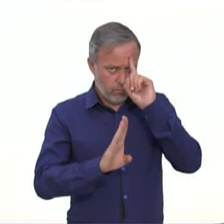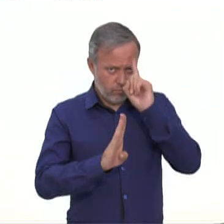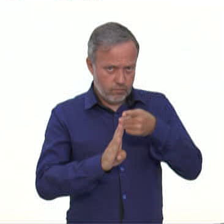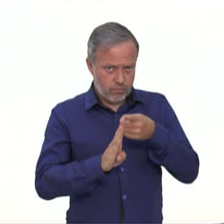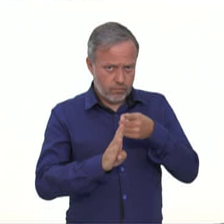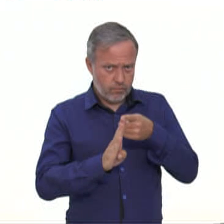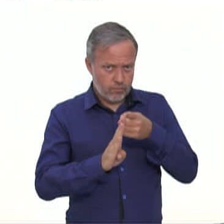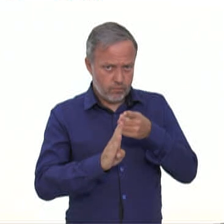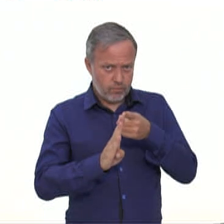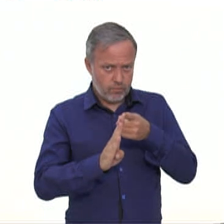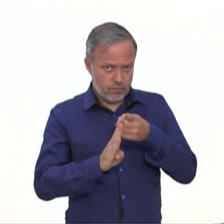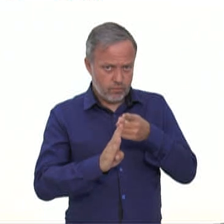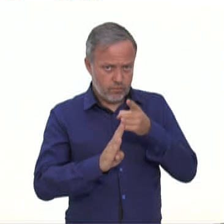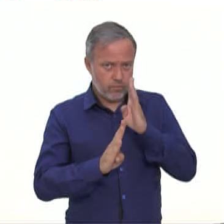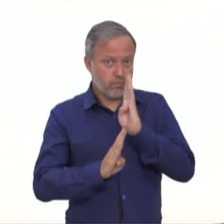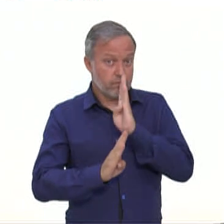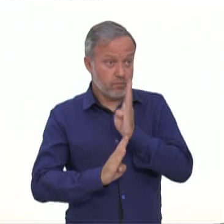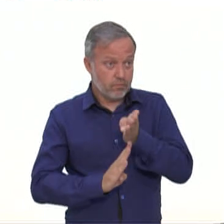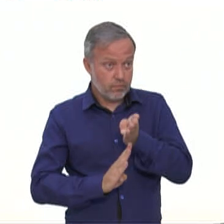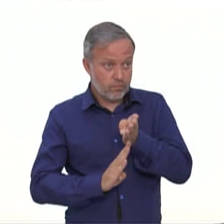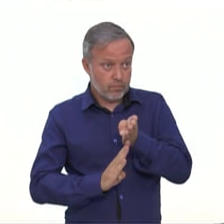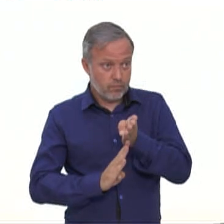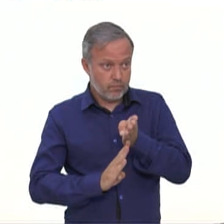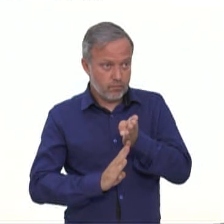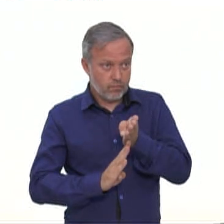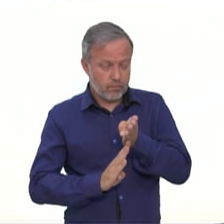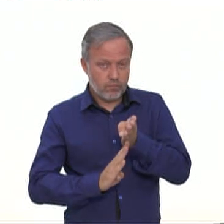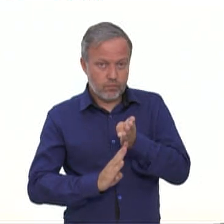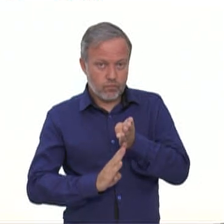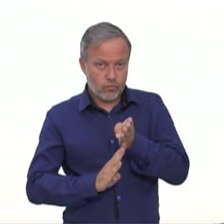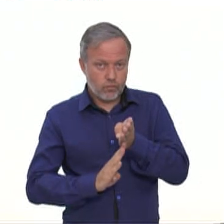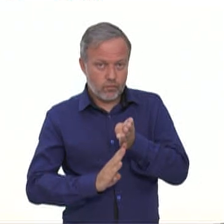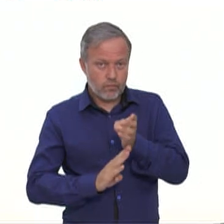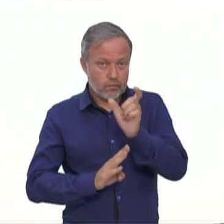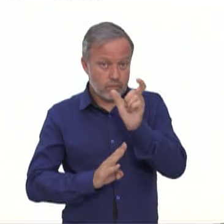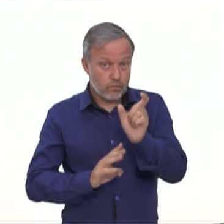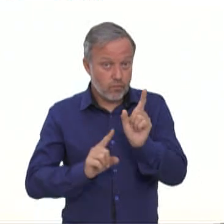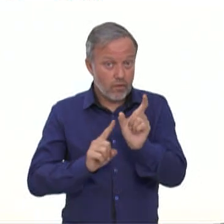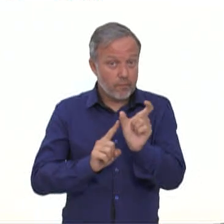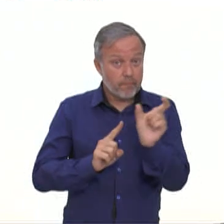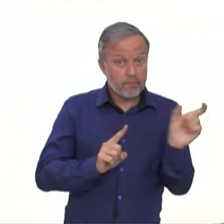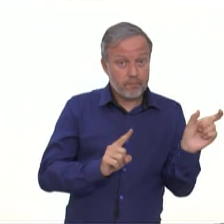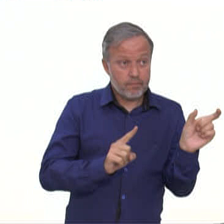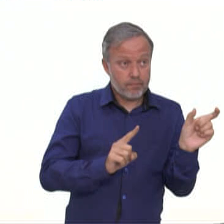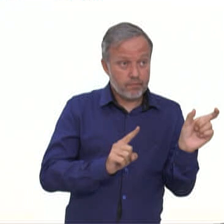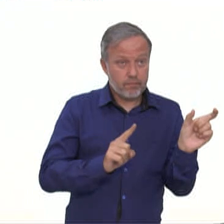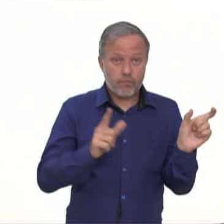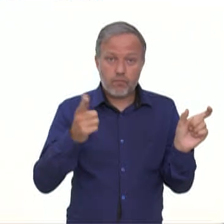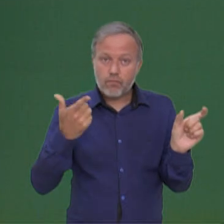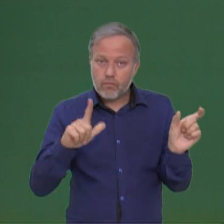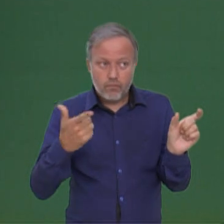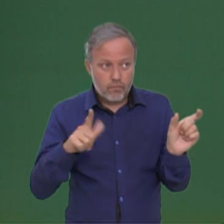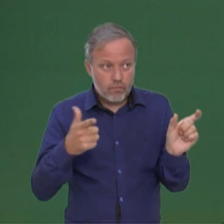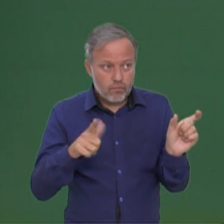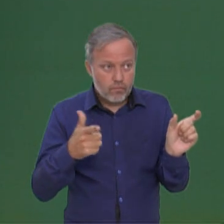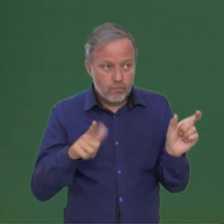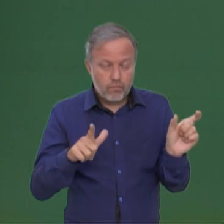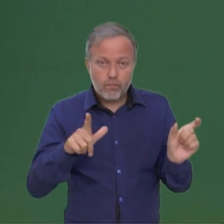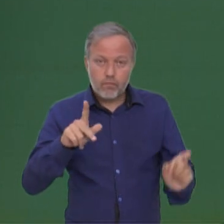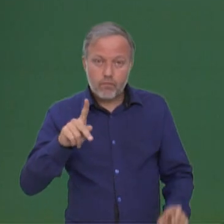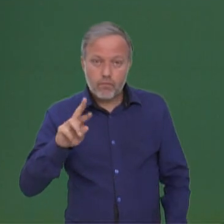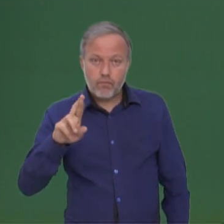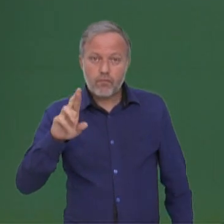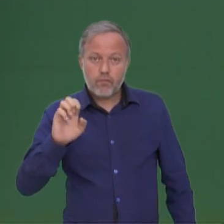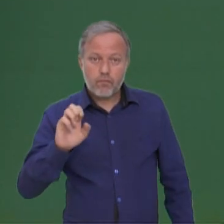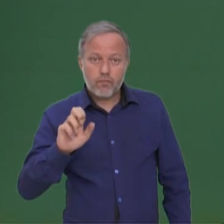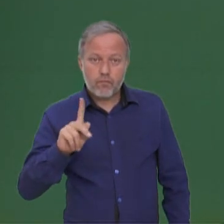sujeito na oração principal e não tem preposição, certo? Veja que eu coloquei pelas cores